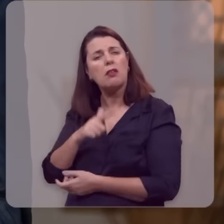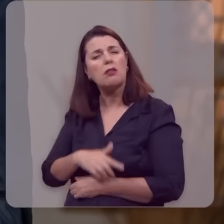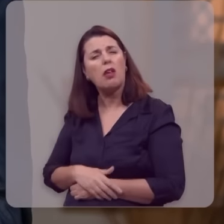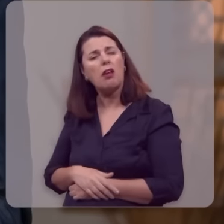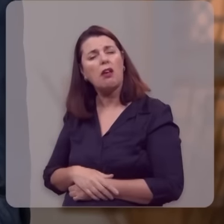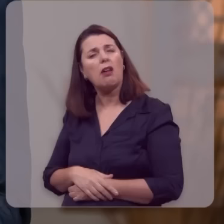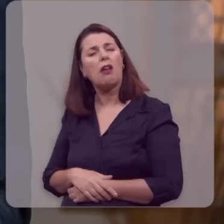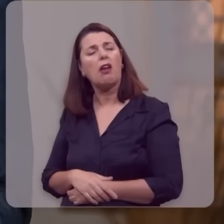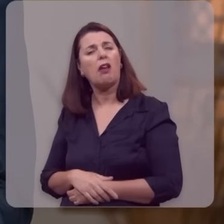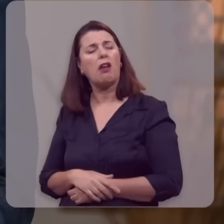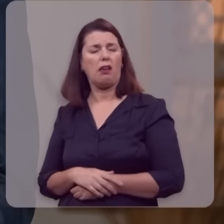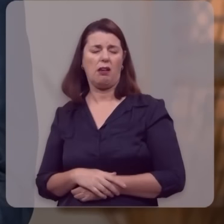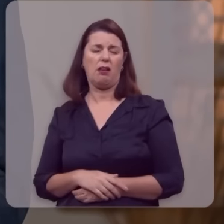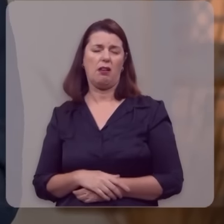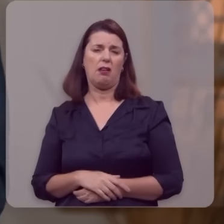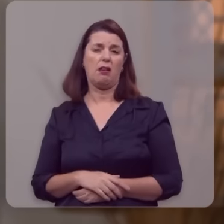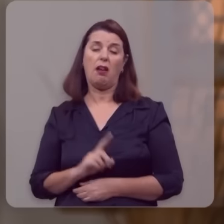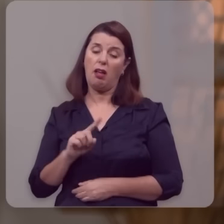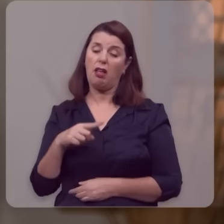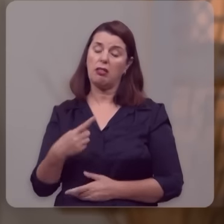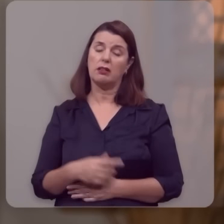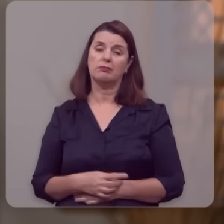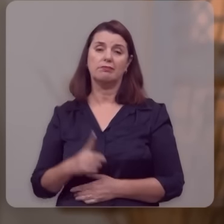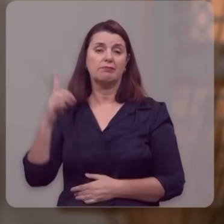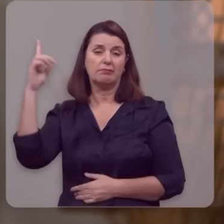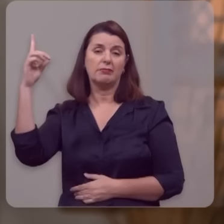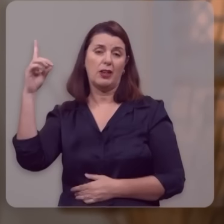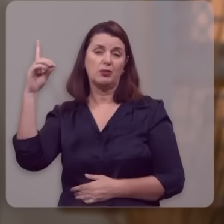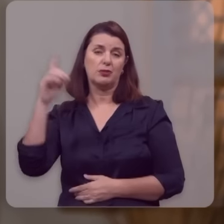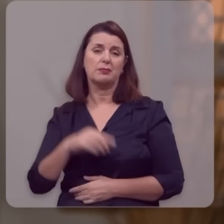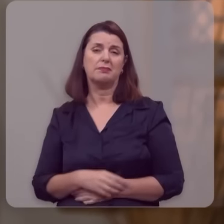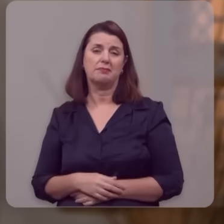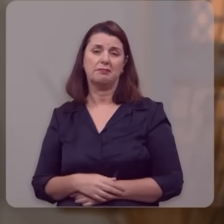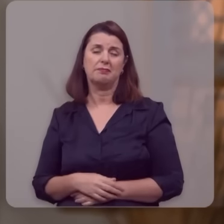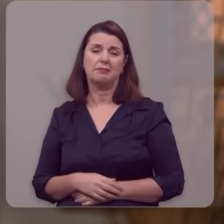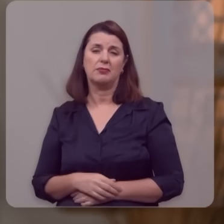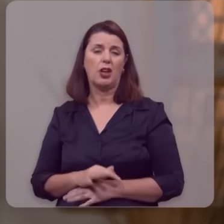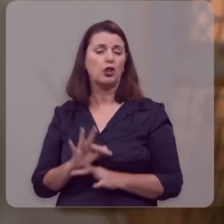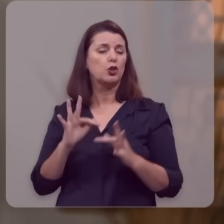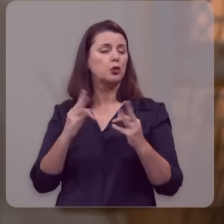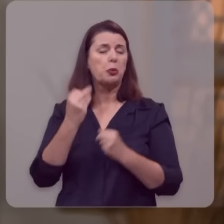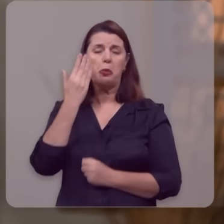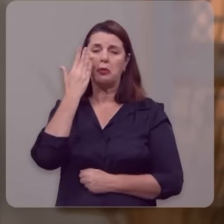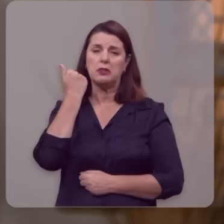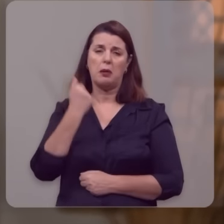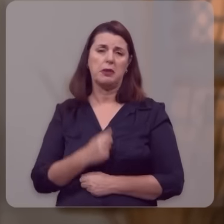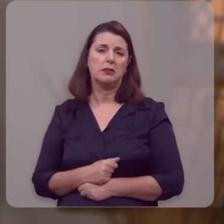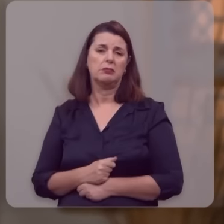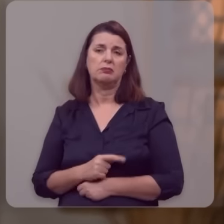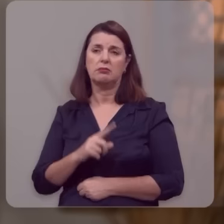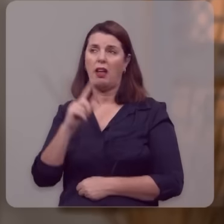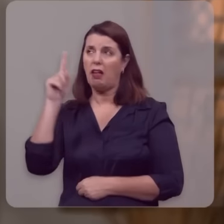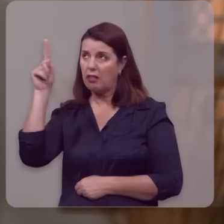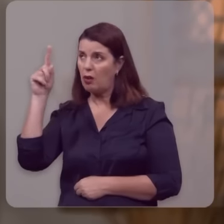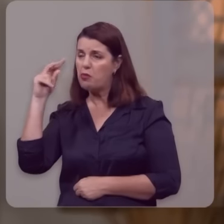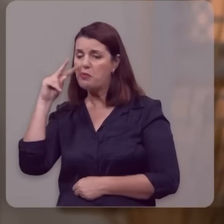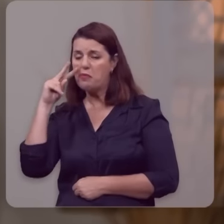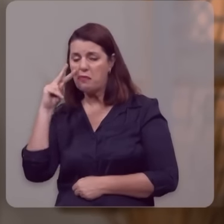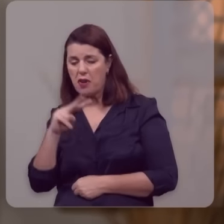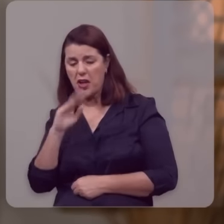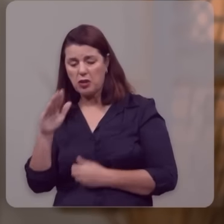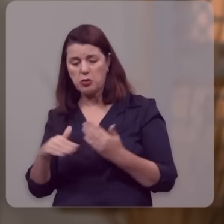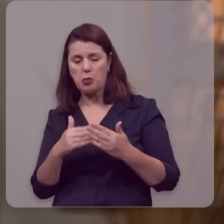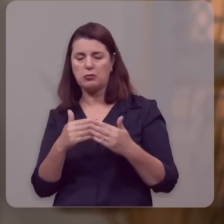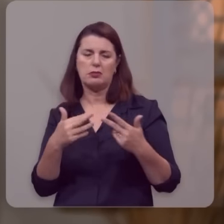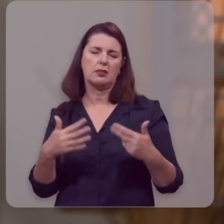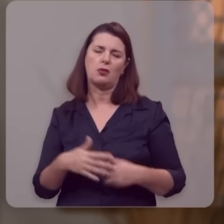presente então ele tudo sabe ele